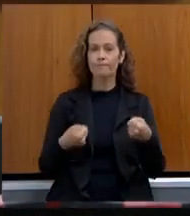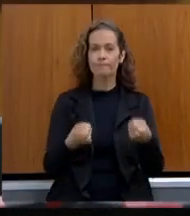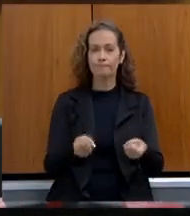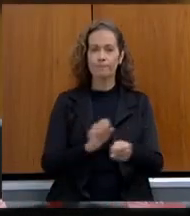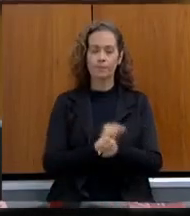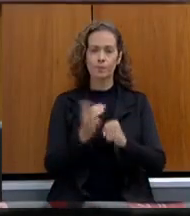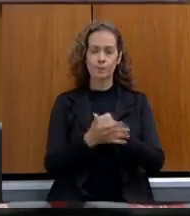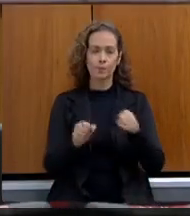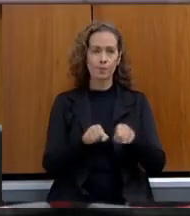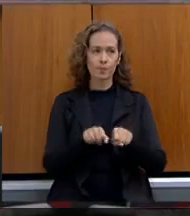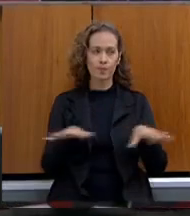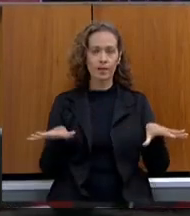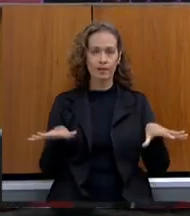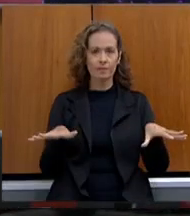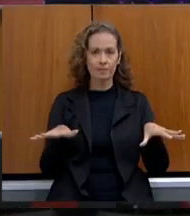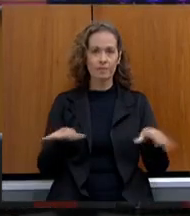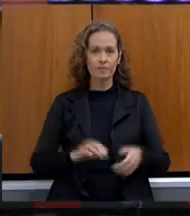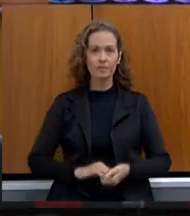pandemia